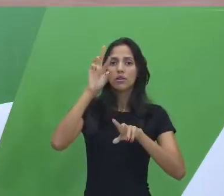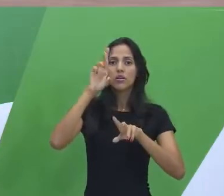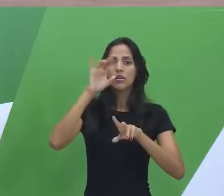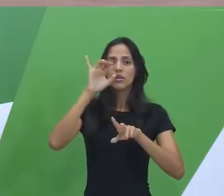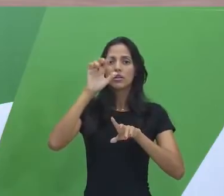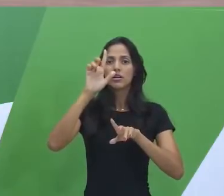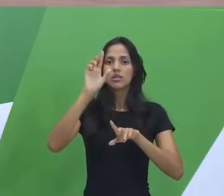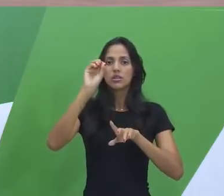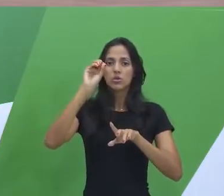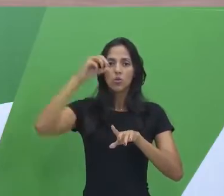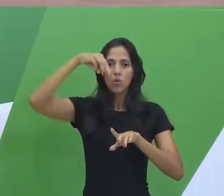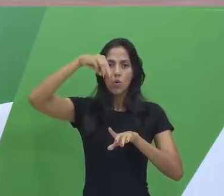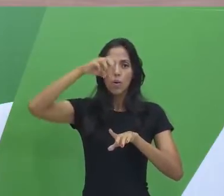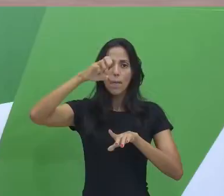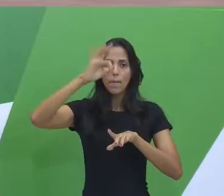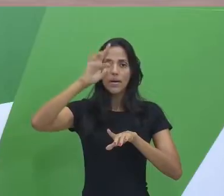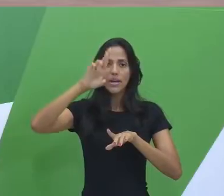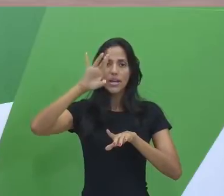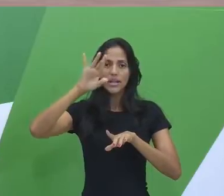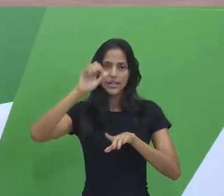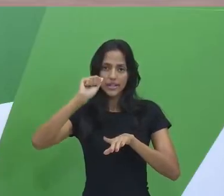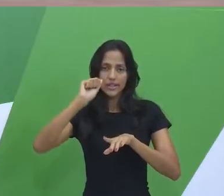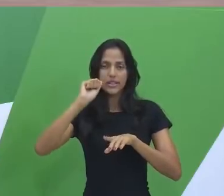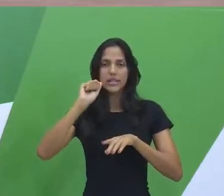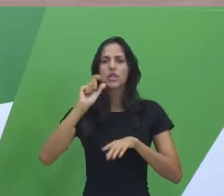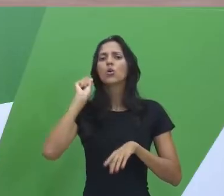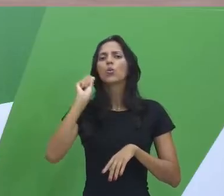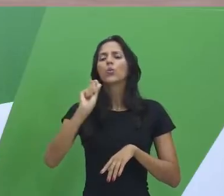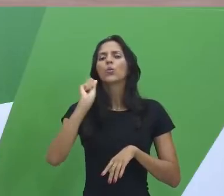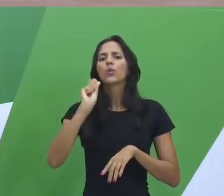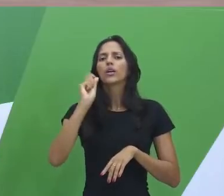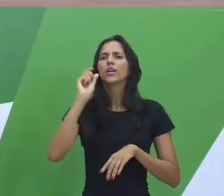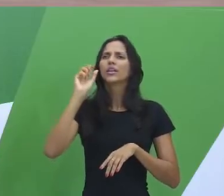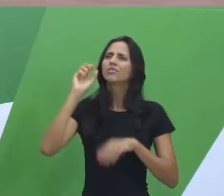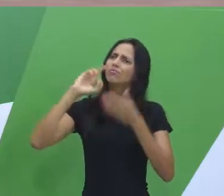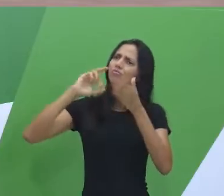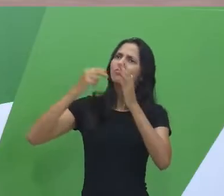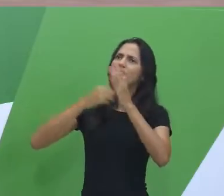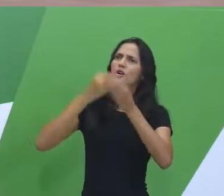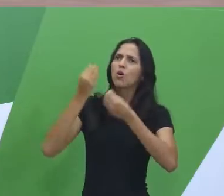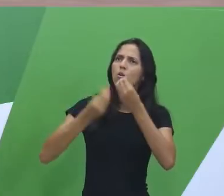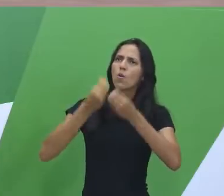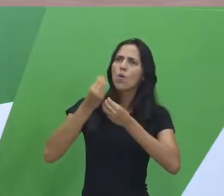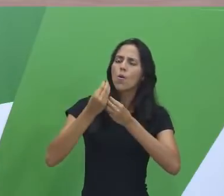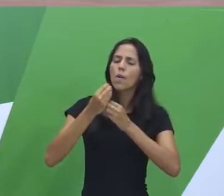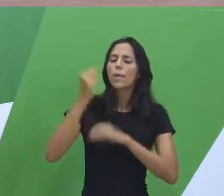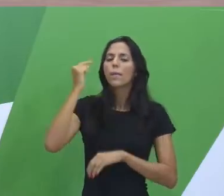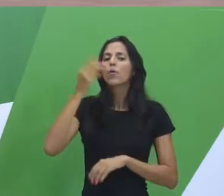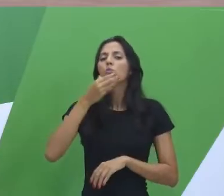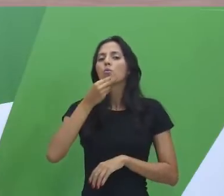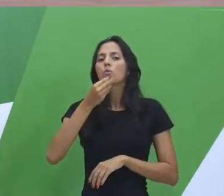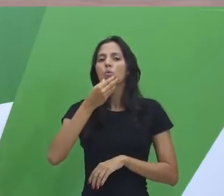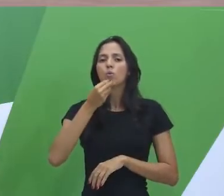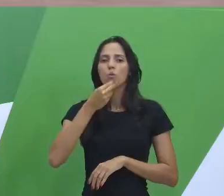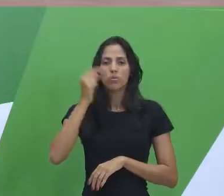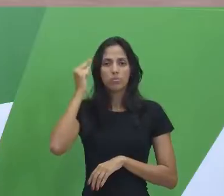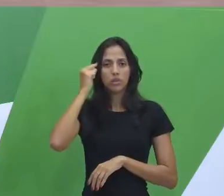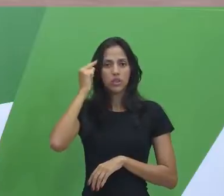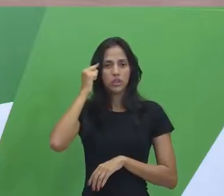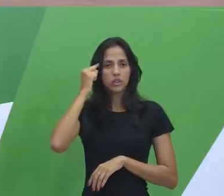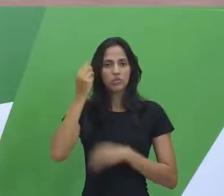trigonometria? O que realmente cutucava o homem nesse sentido era a questão das